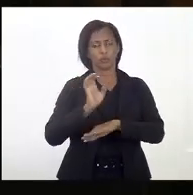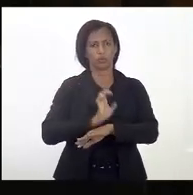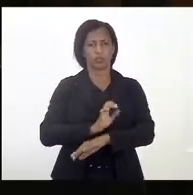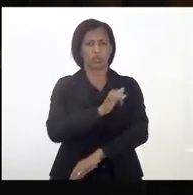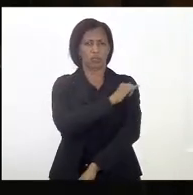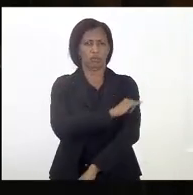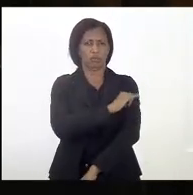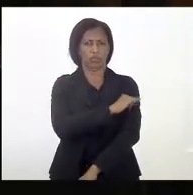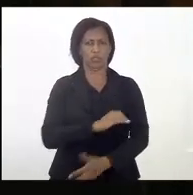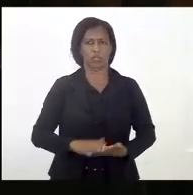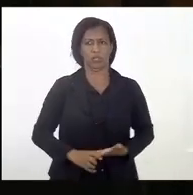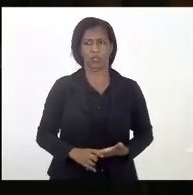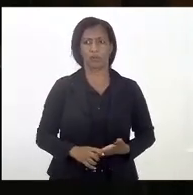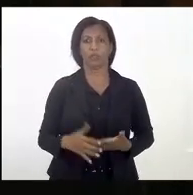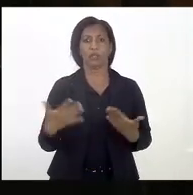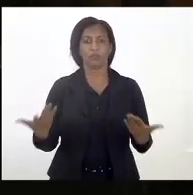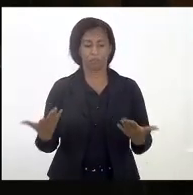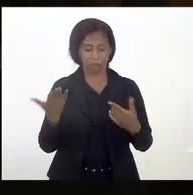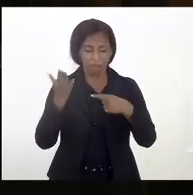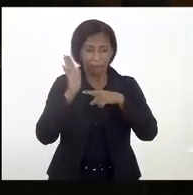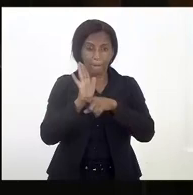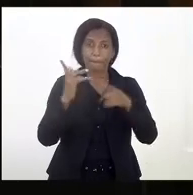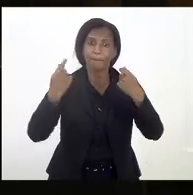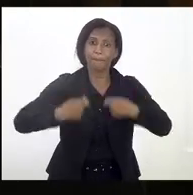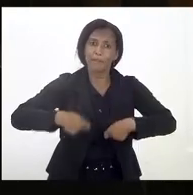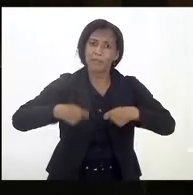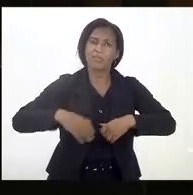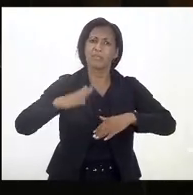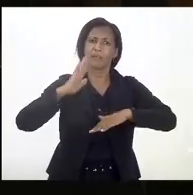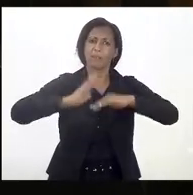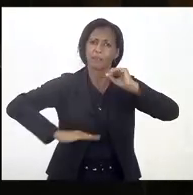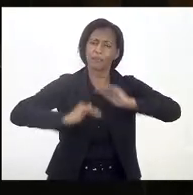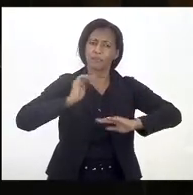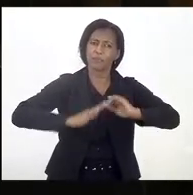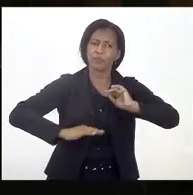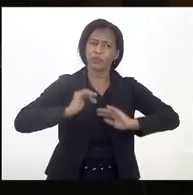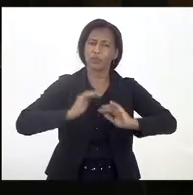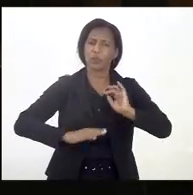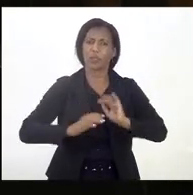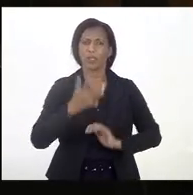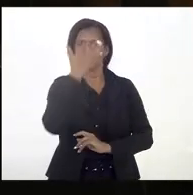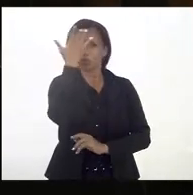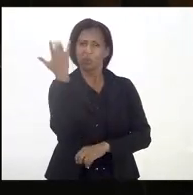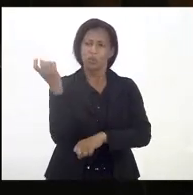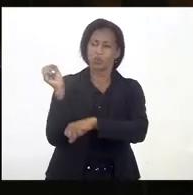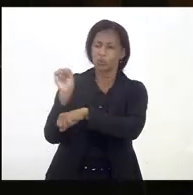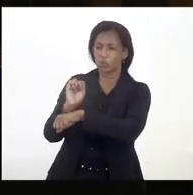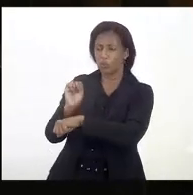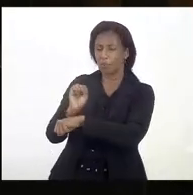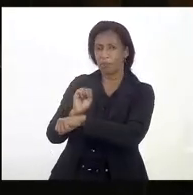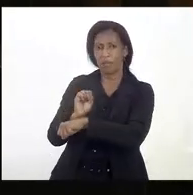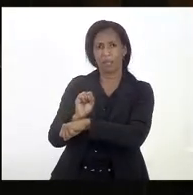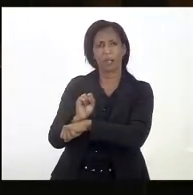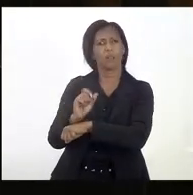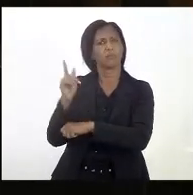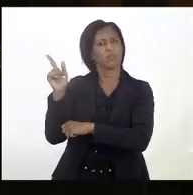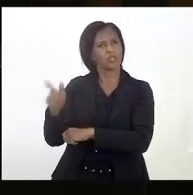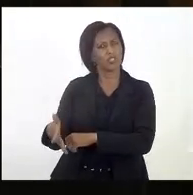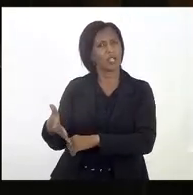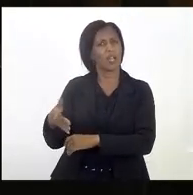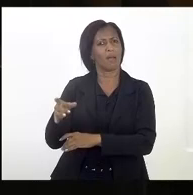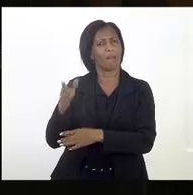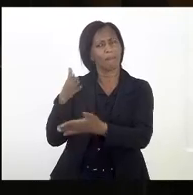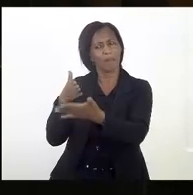desenvolvimento do nosso estado e que carece de profissionais capacitados aqueles que aguardam e foram aprovados meritoriamente